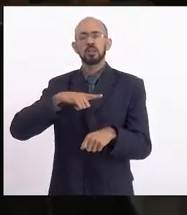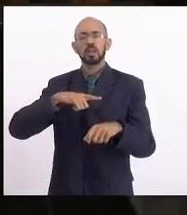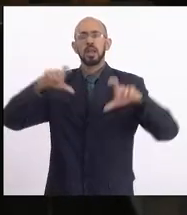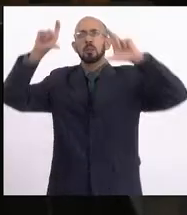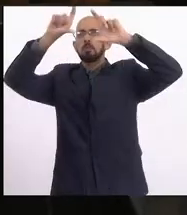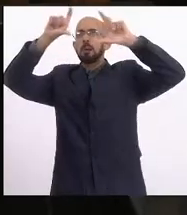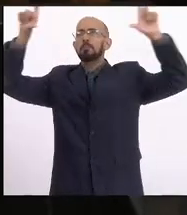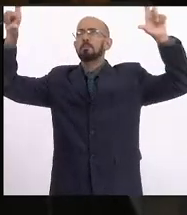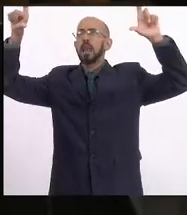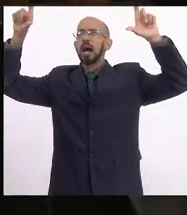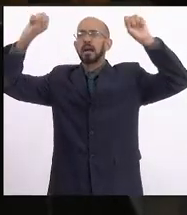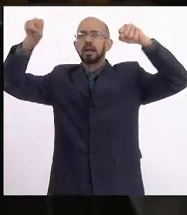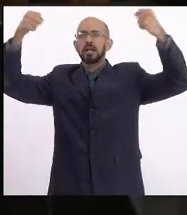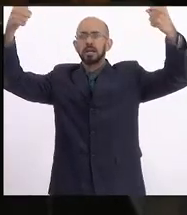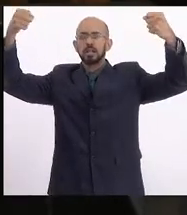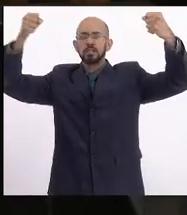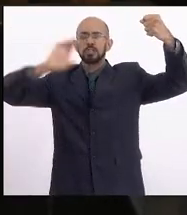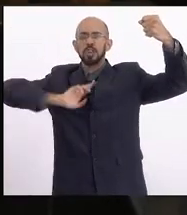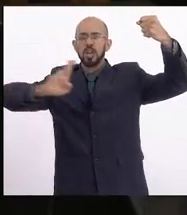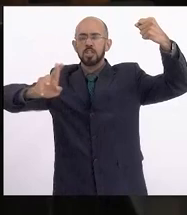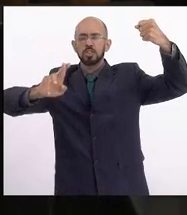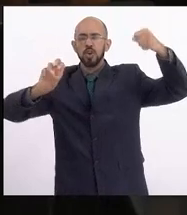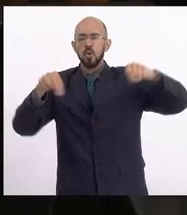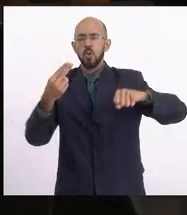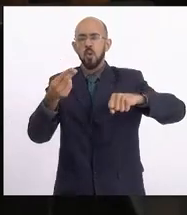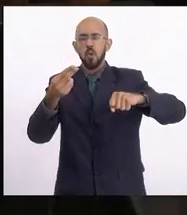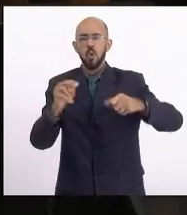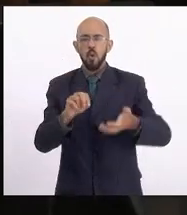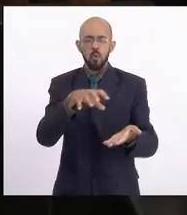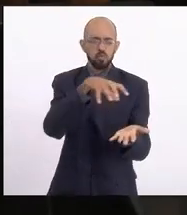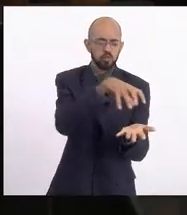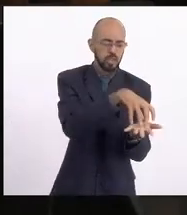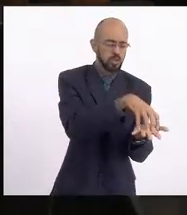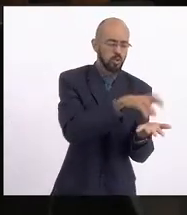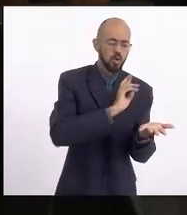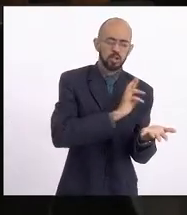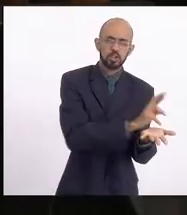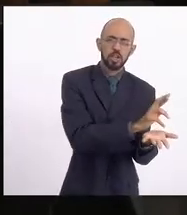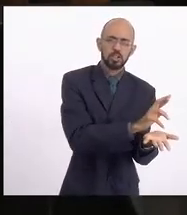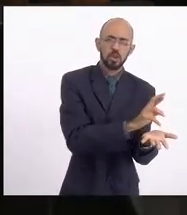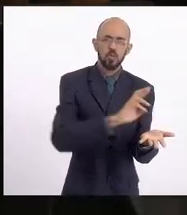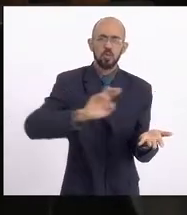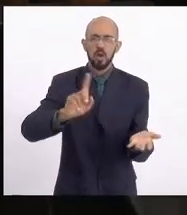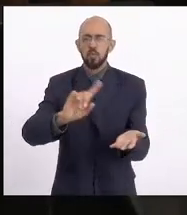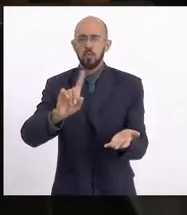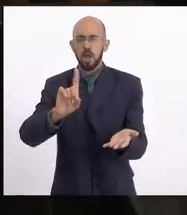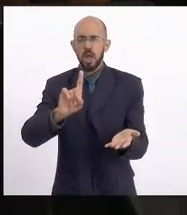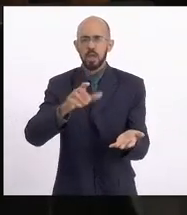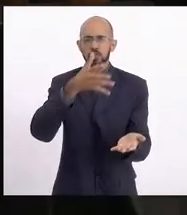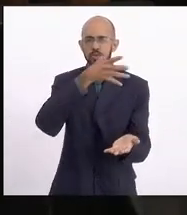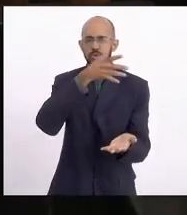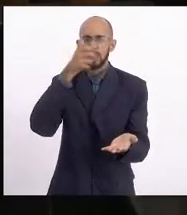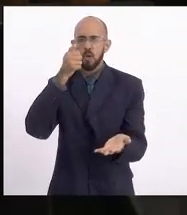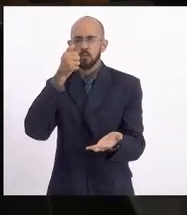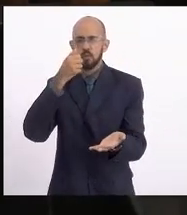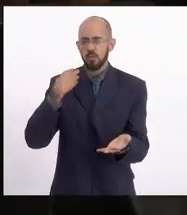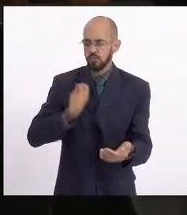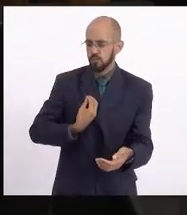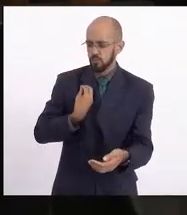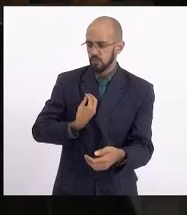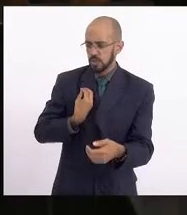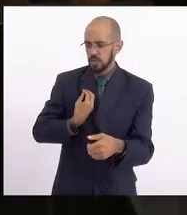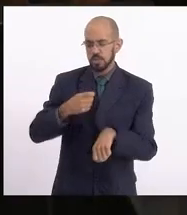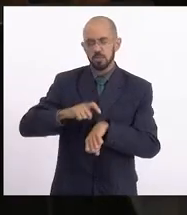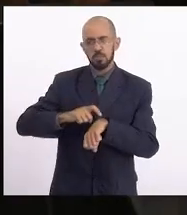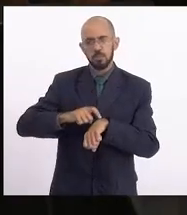religiosa, não é um segmento religioso, nós estamos falando daquilo que salvou vidas na época da pandemia, onde nós